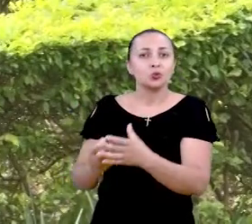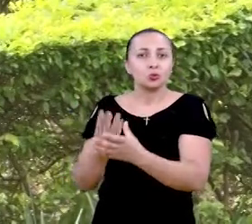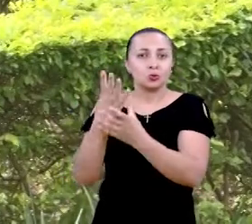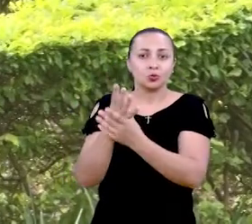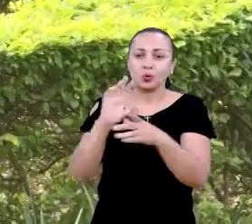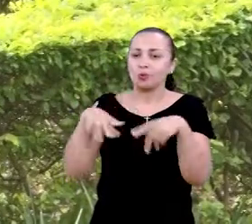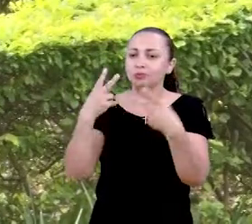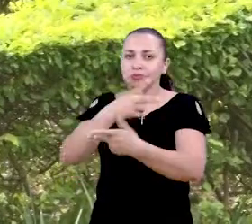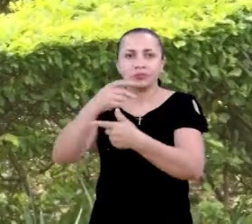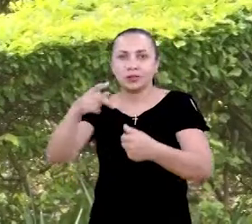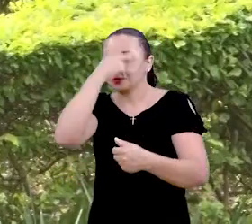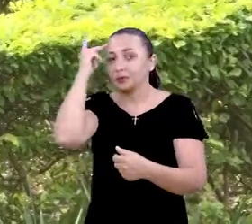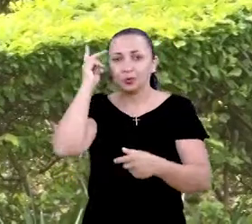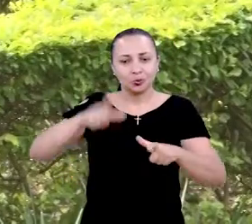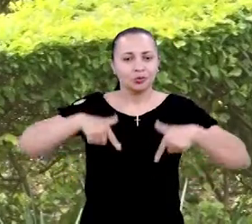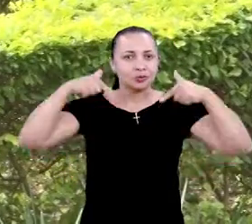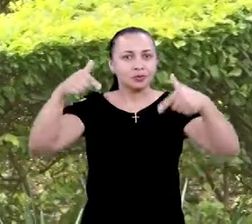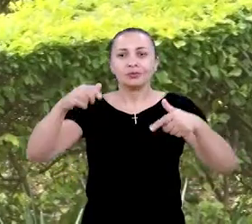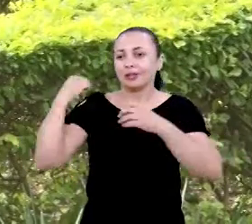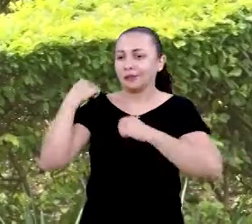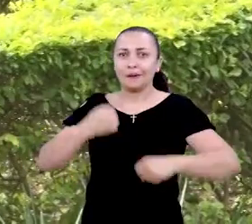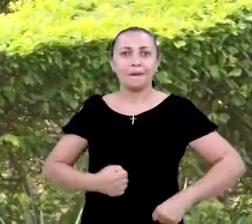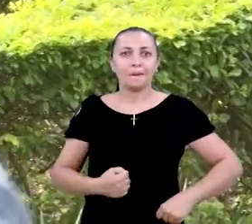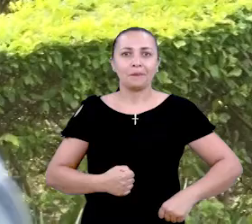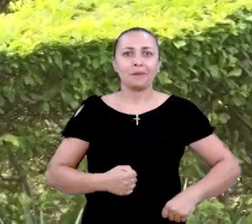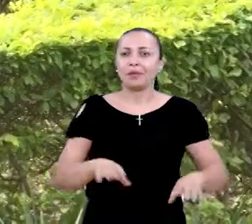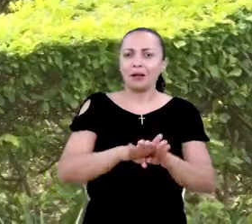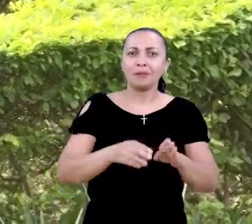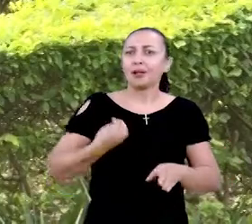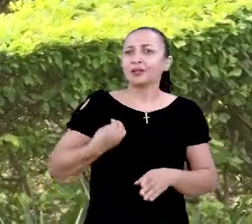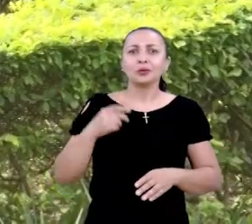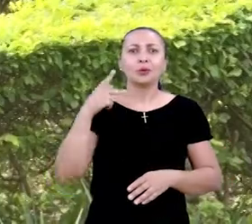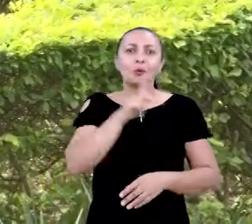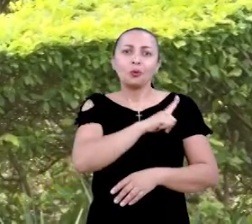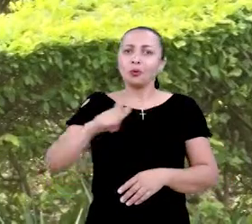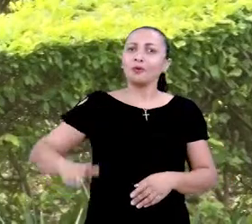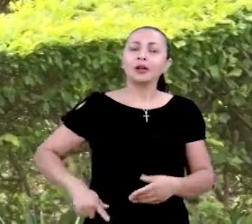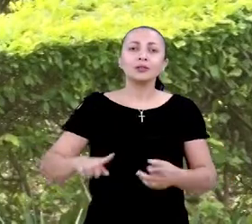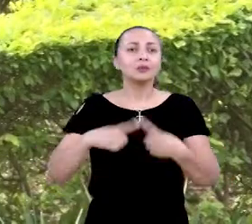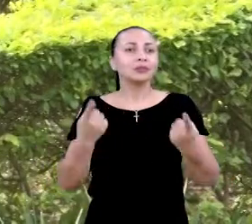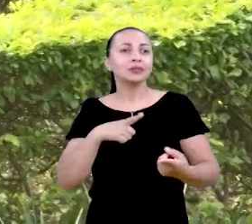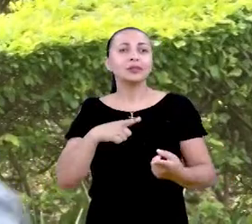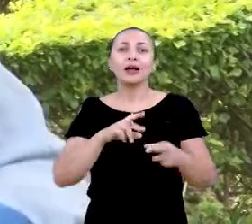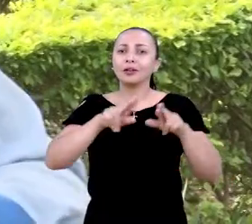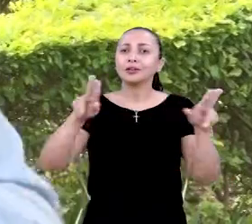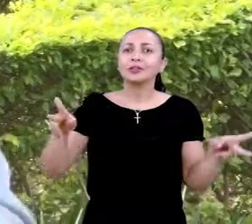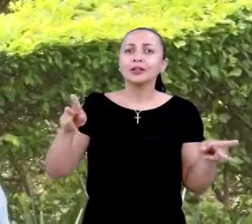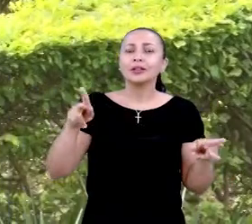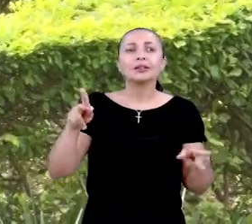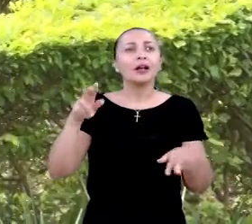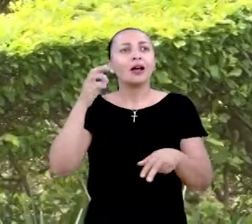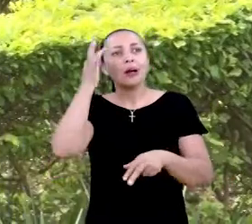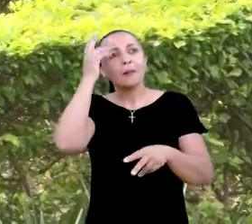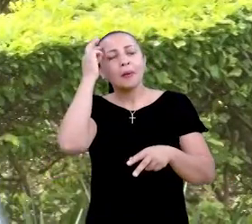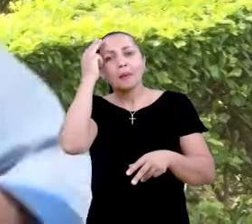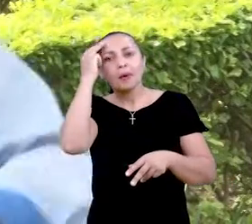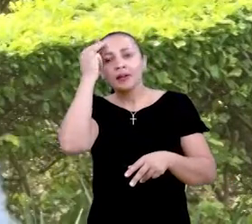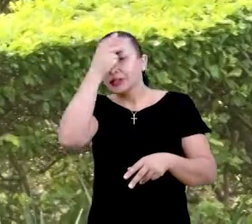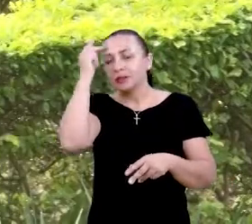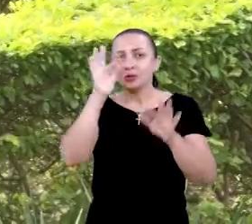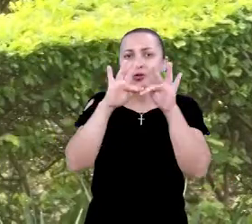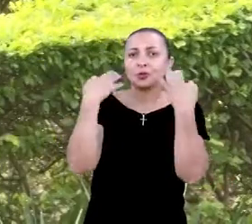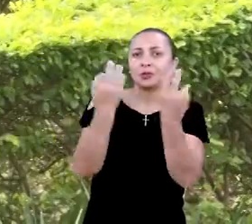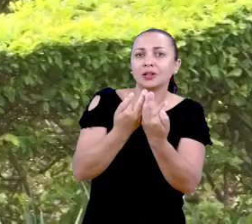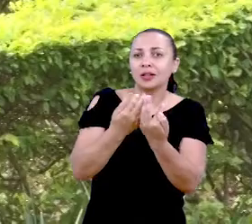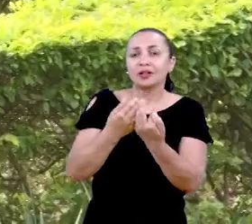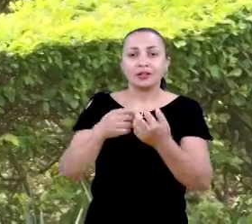dos familiares e vítimas que permaneceram enquanto sociedade civil e aqueles que foram para o governo. Então nós percebemos que em decorrência das disputas